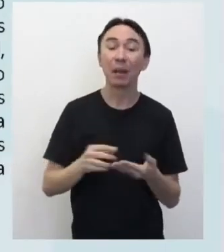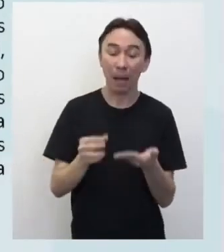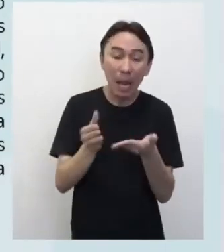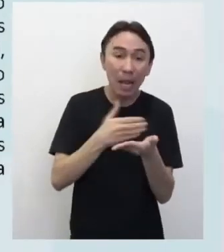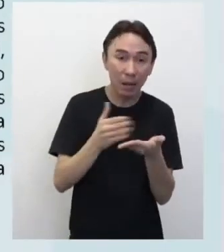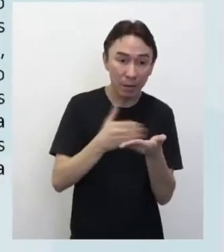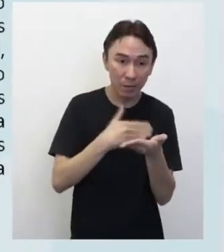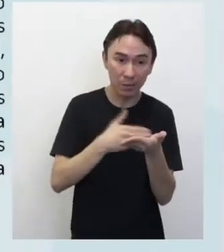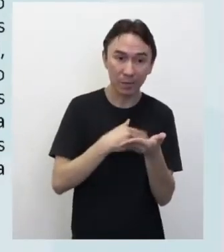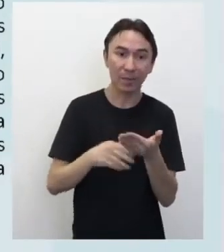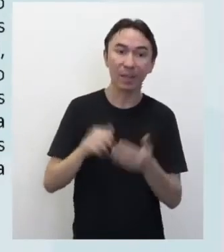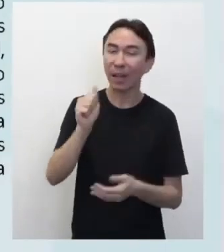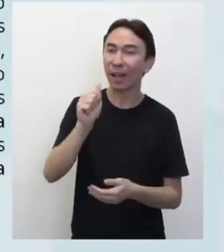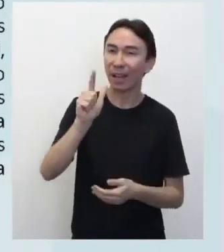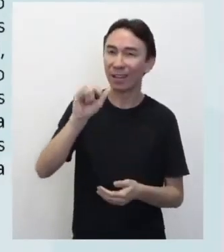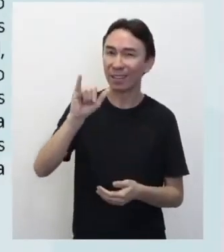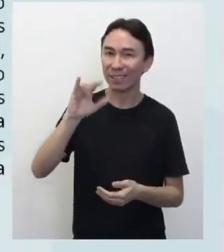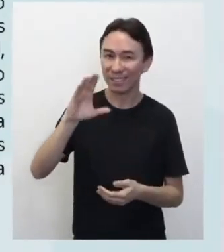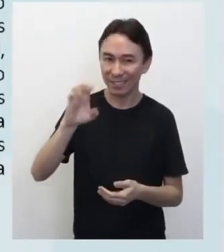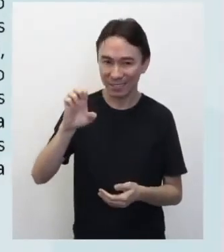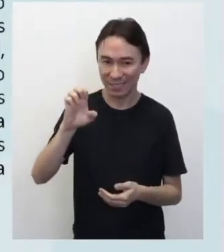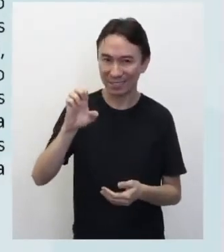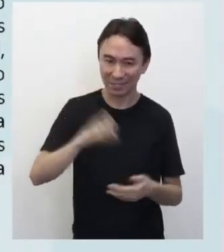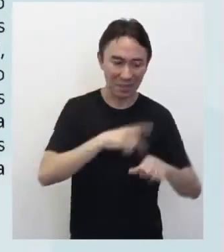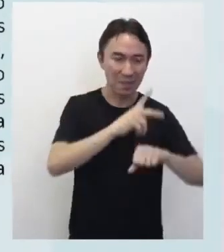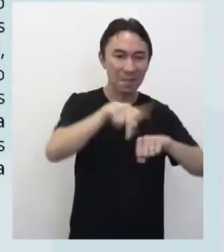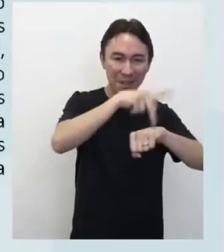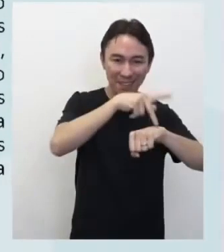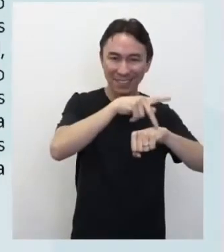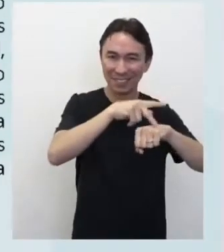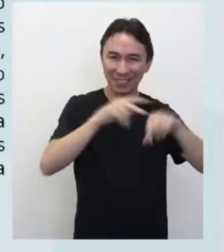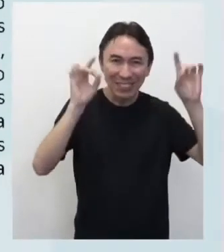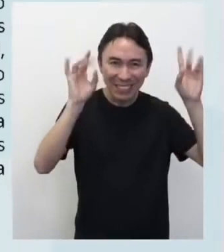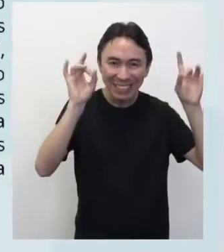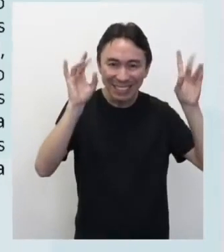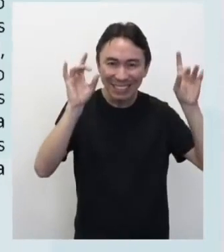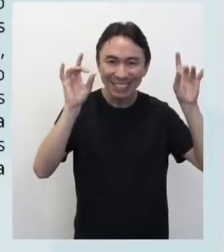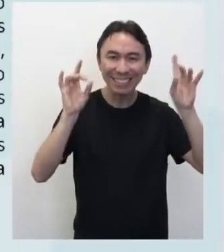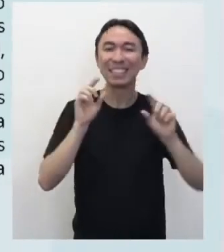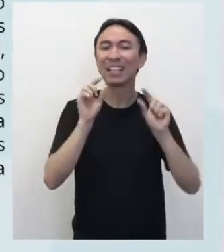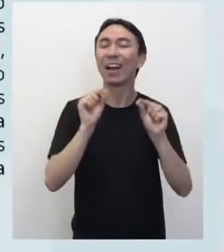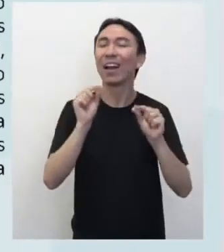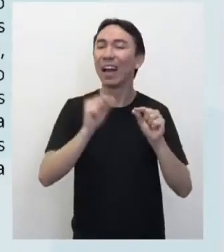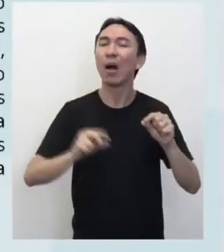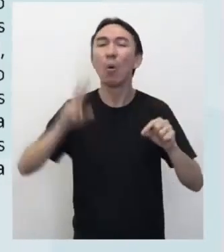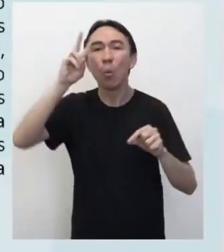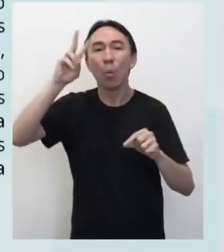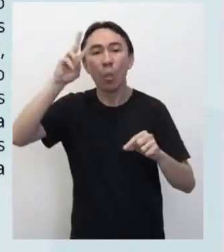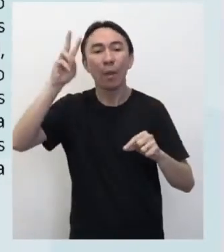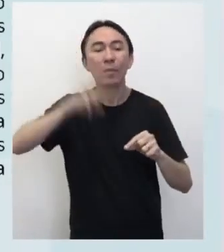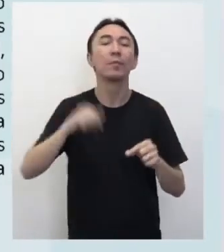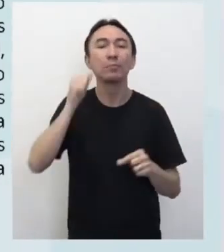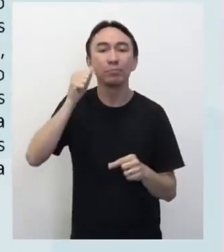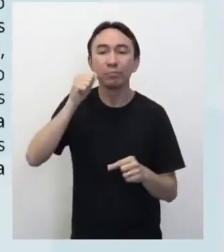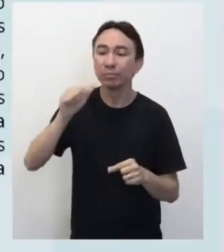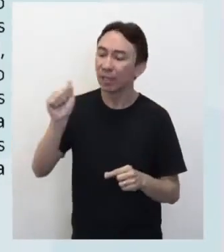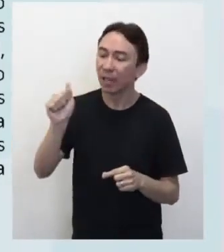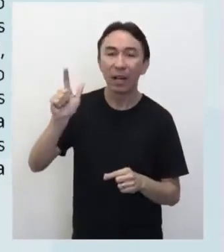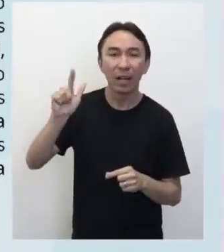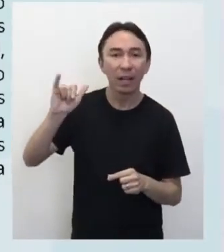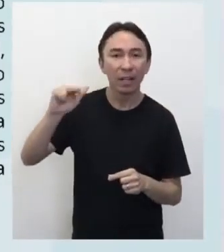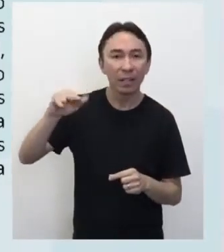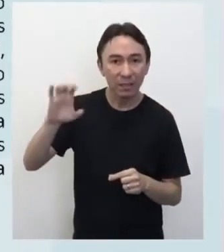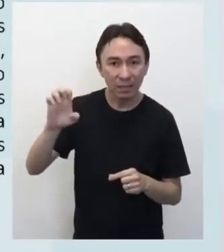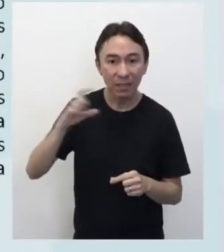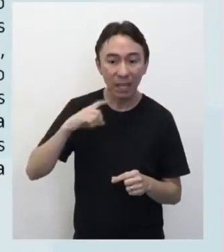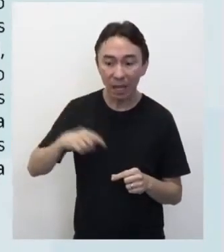correlação. Olha, o livro Alice no País das Maravilhas conta a história de uma menina chamada Alice que cai numa toca de